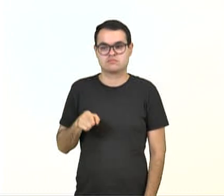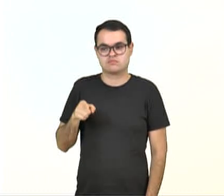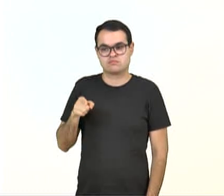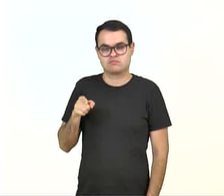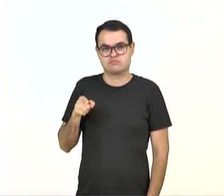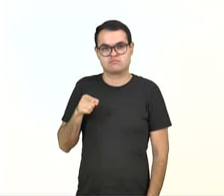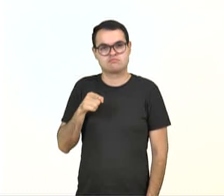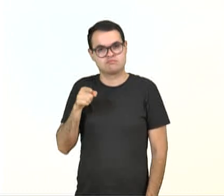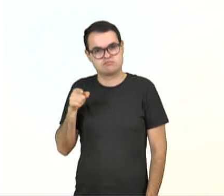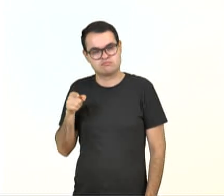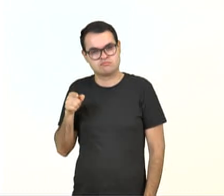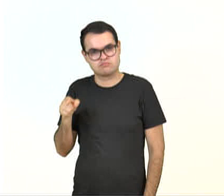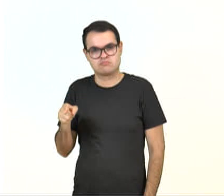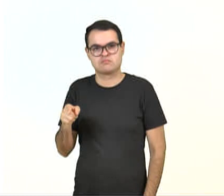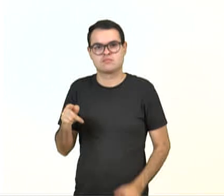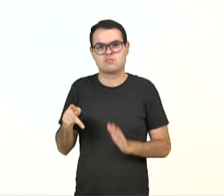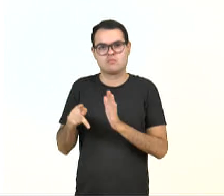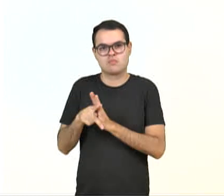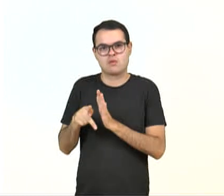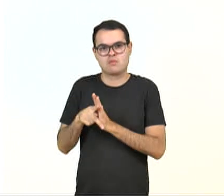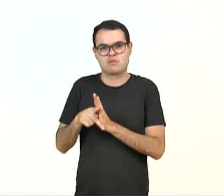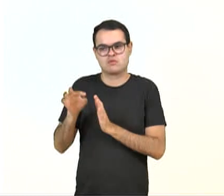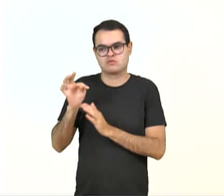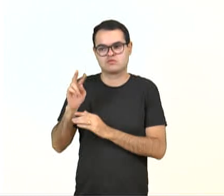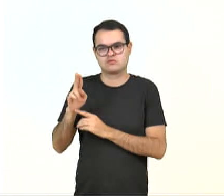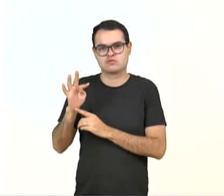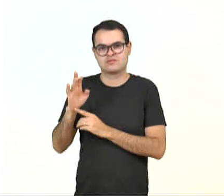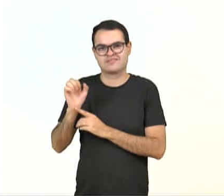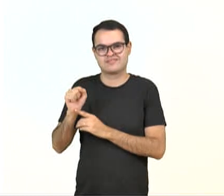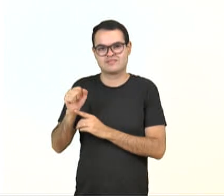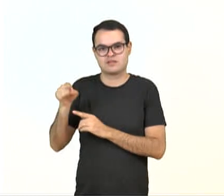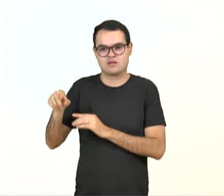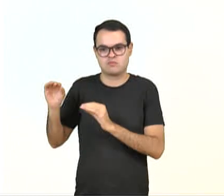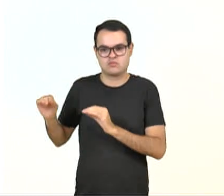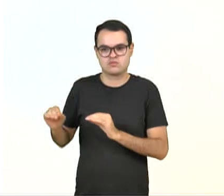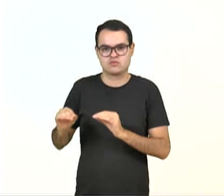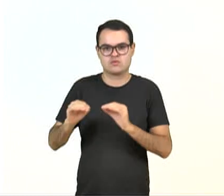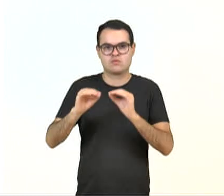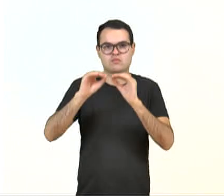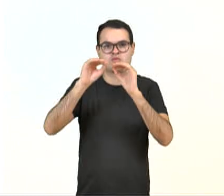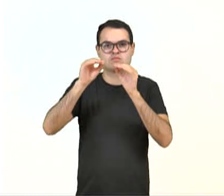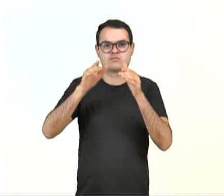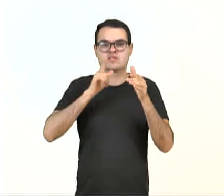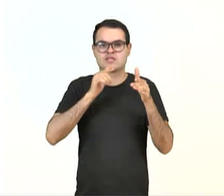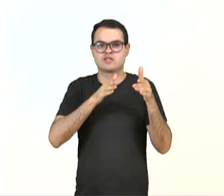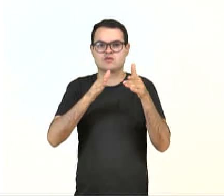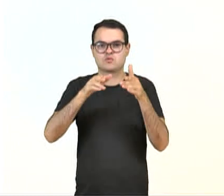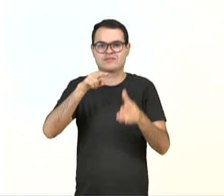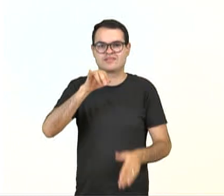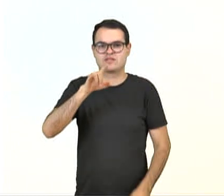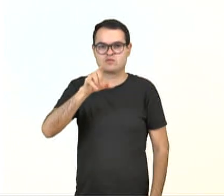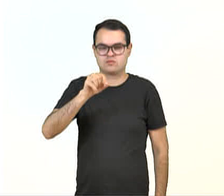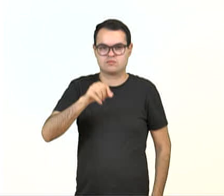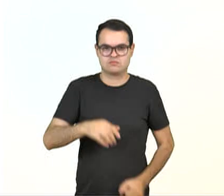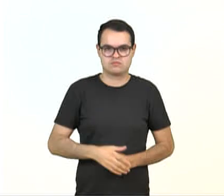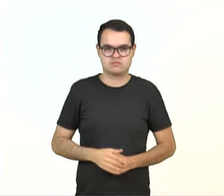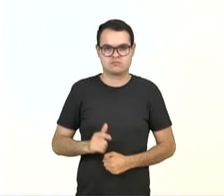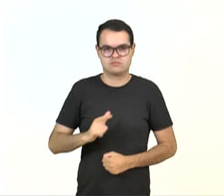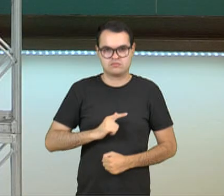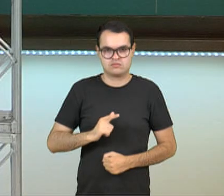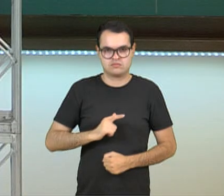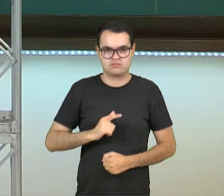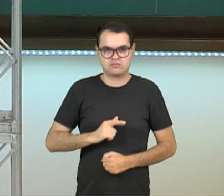que eram proprietários de rebanho, migraram para o alto do Nilo. Então, vamos ver aqui. Tinham